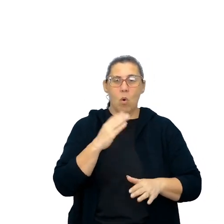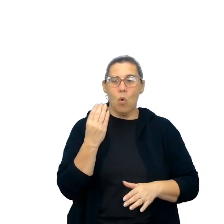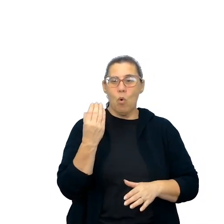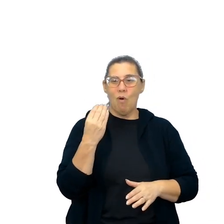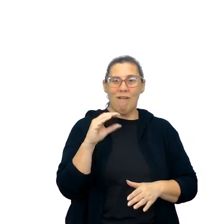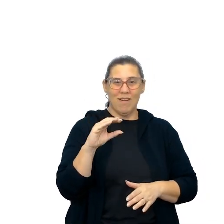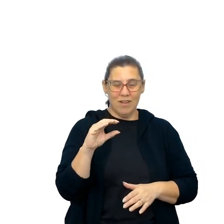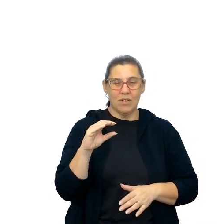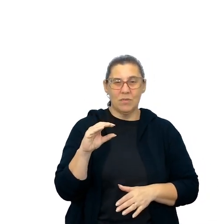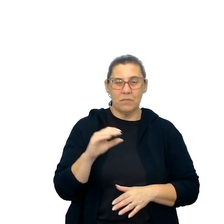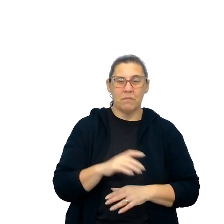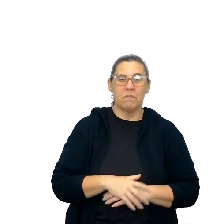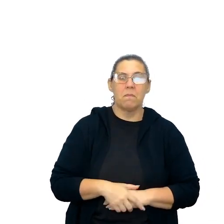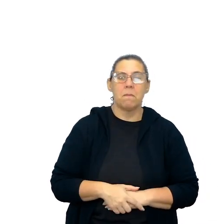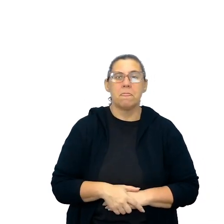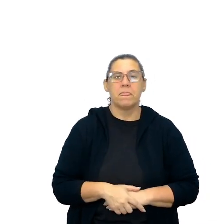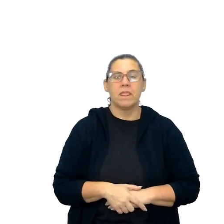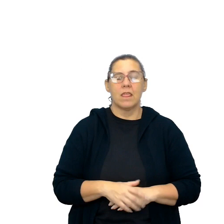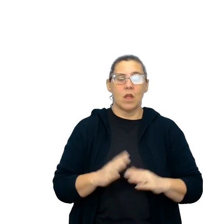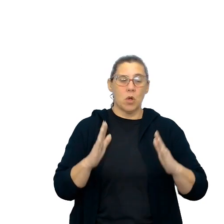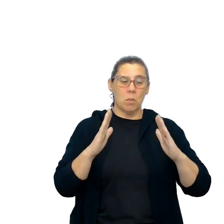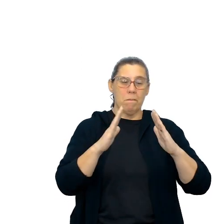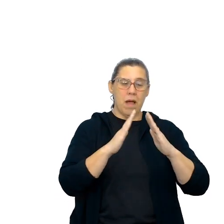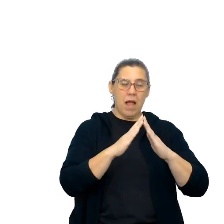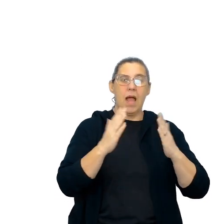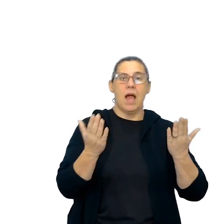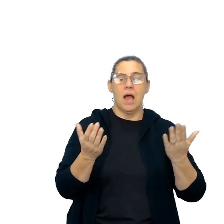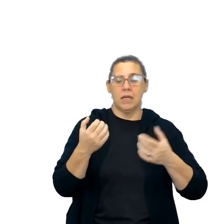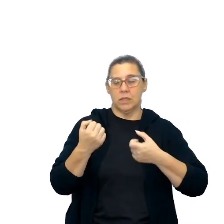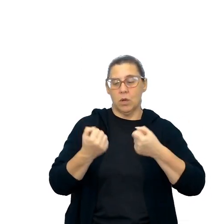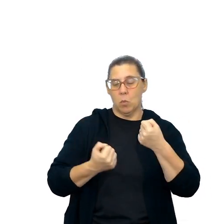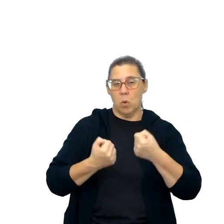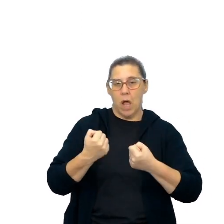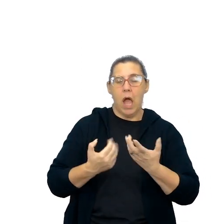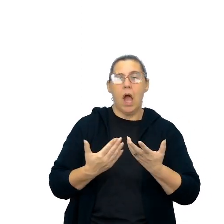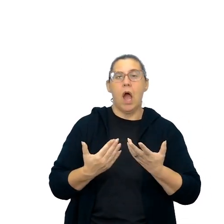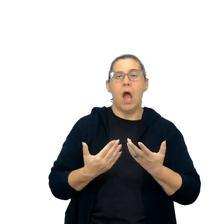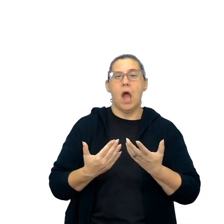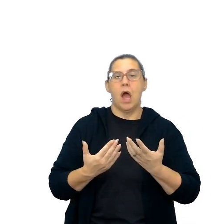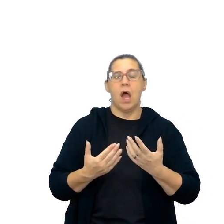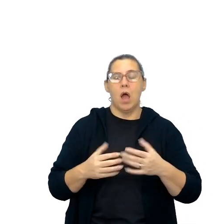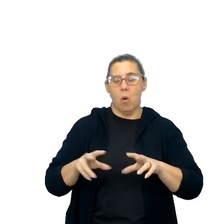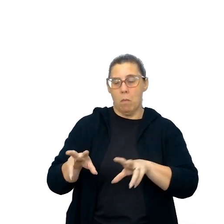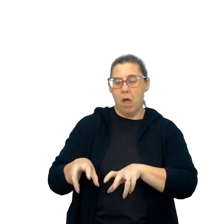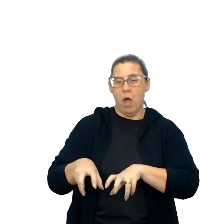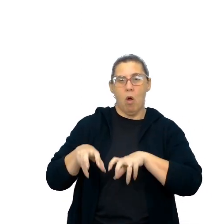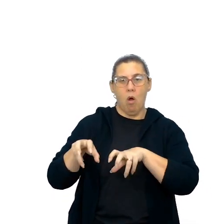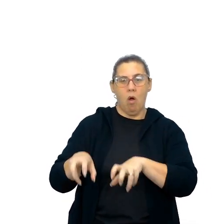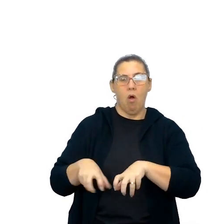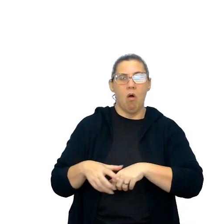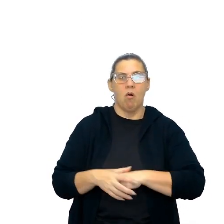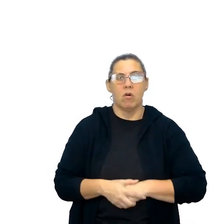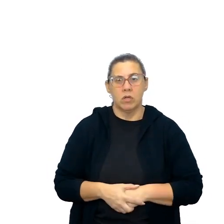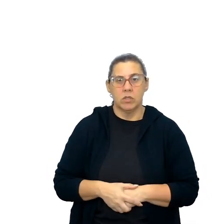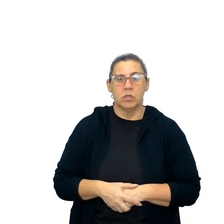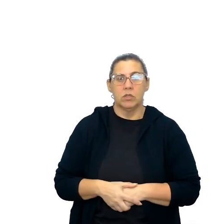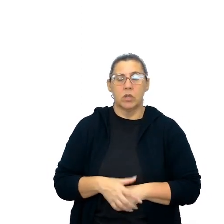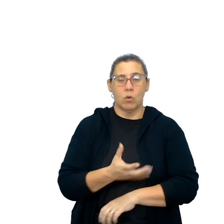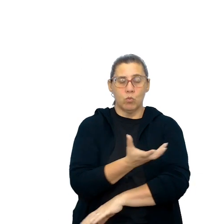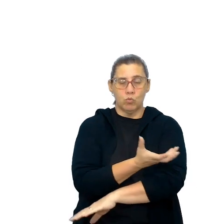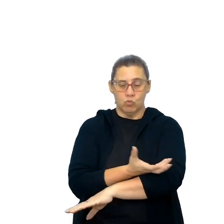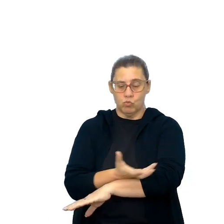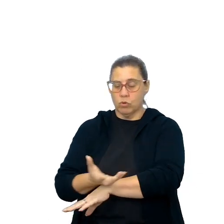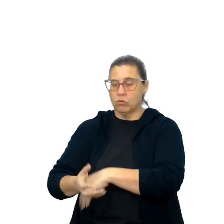nessa superfície uma casa, um carro, uma horta, né, um